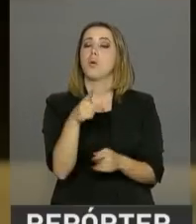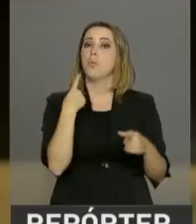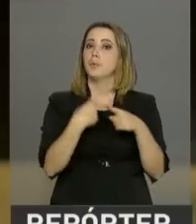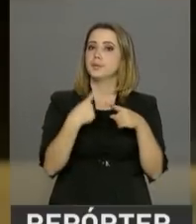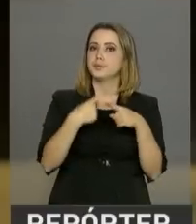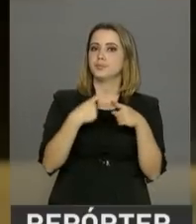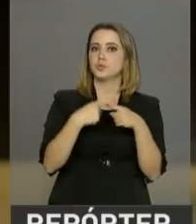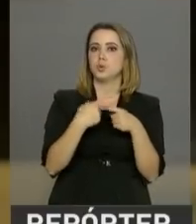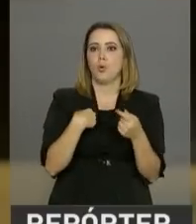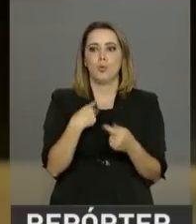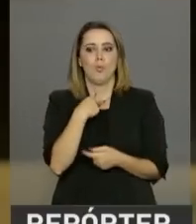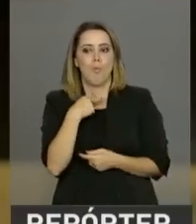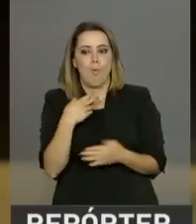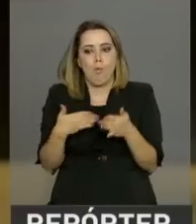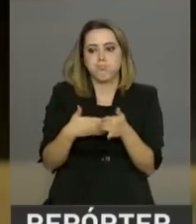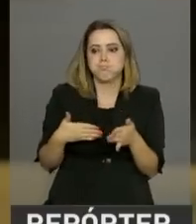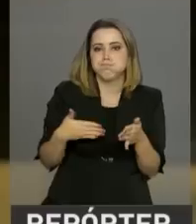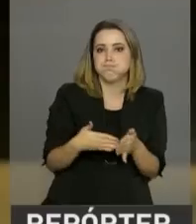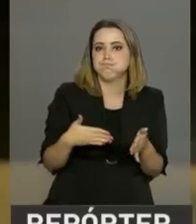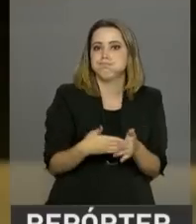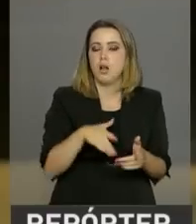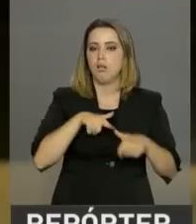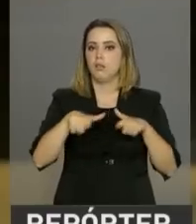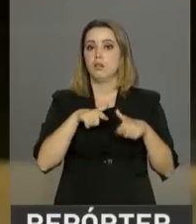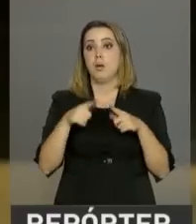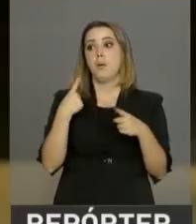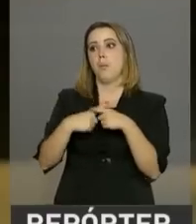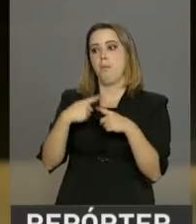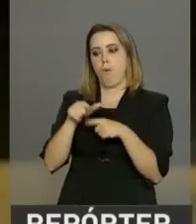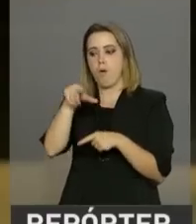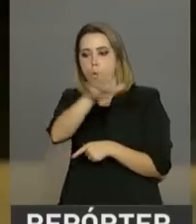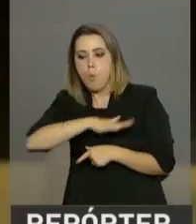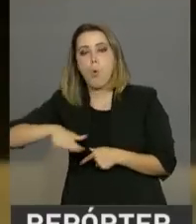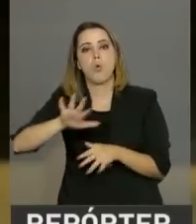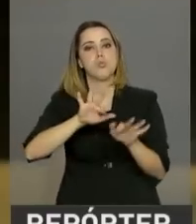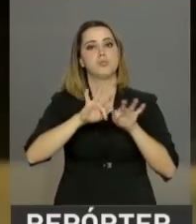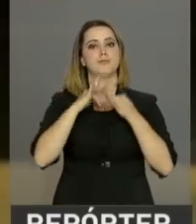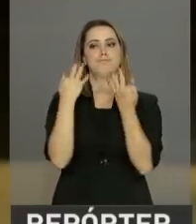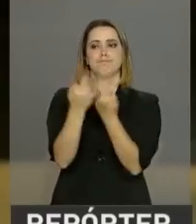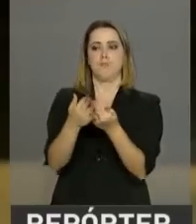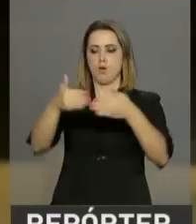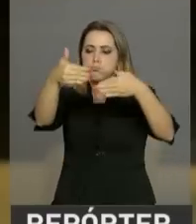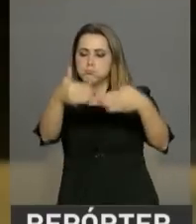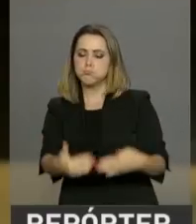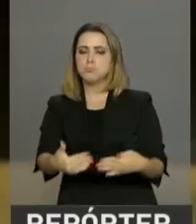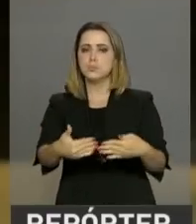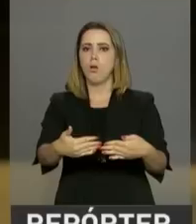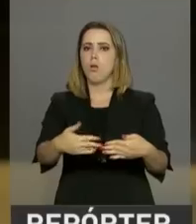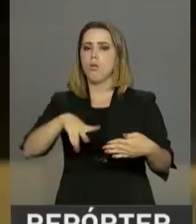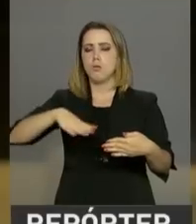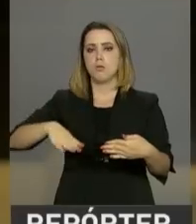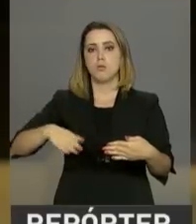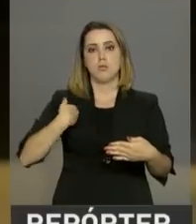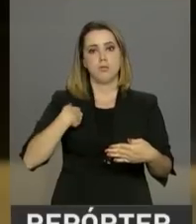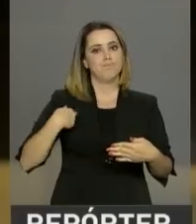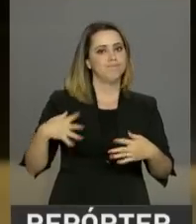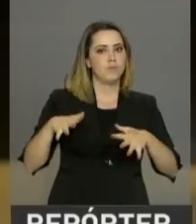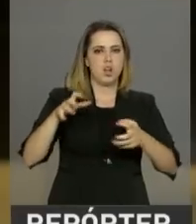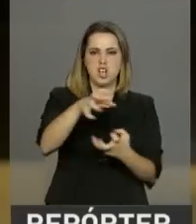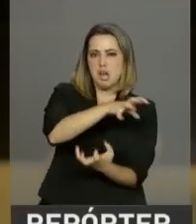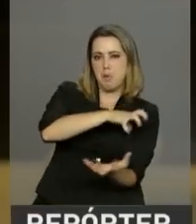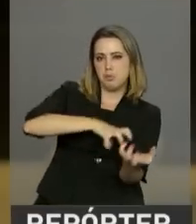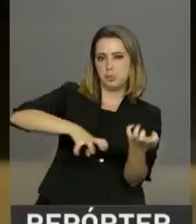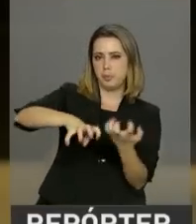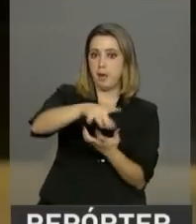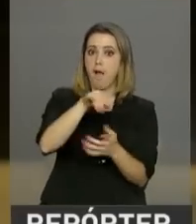estado não saíram às ruas para trabalhar. Familiares desses policiais se posicionaram na frente dos quartéis, impedindo